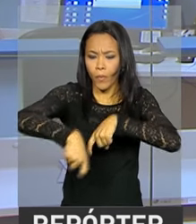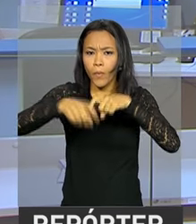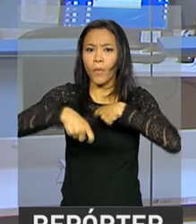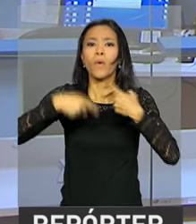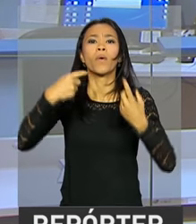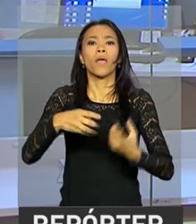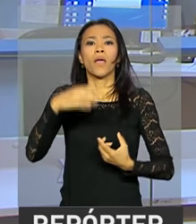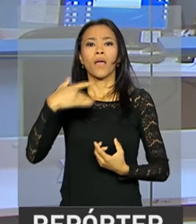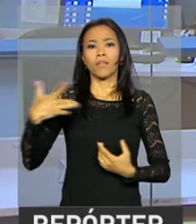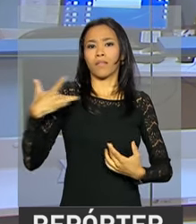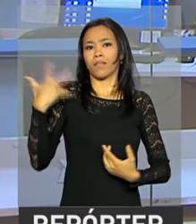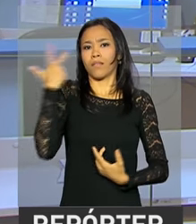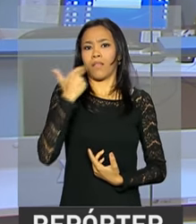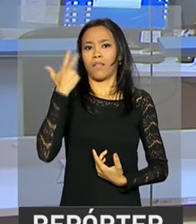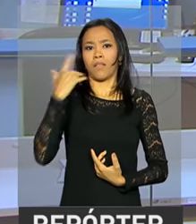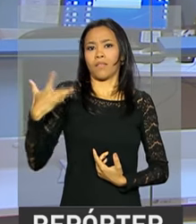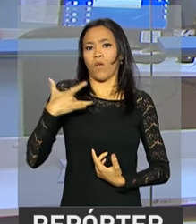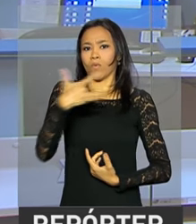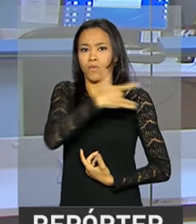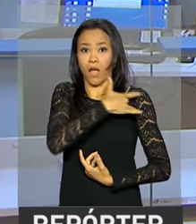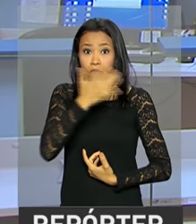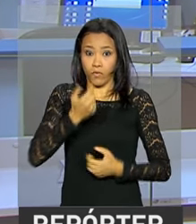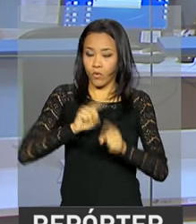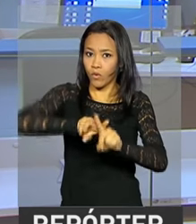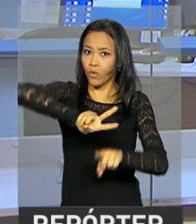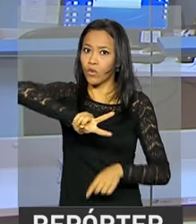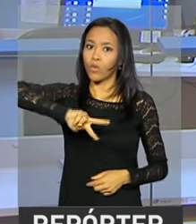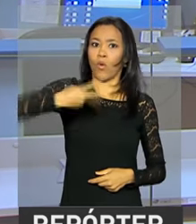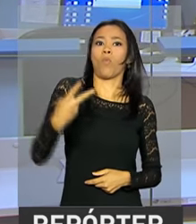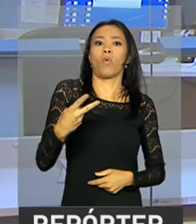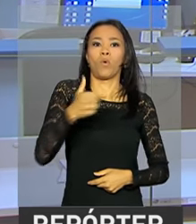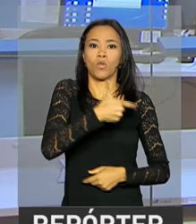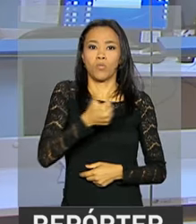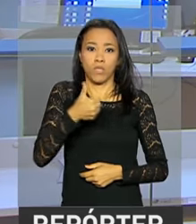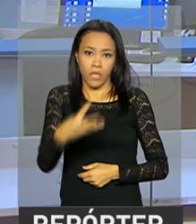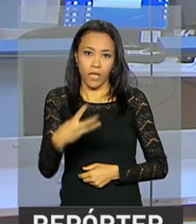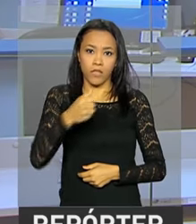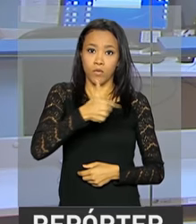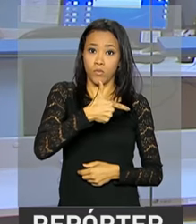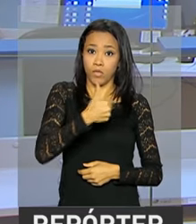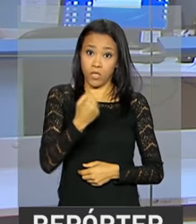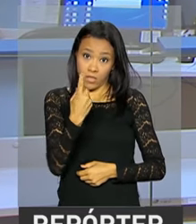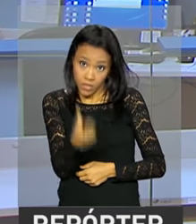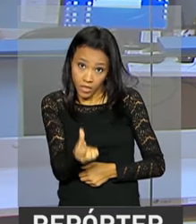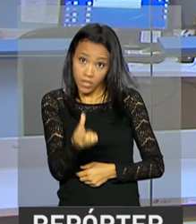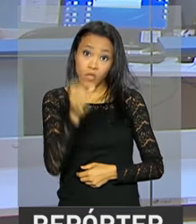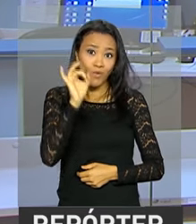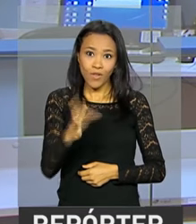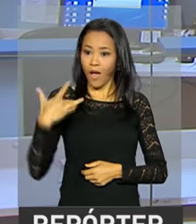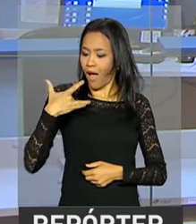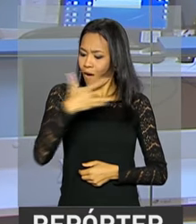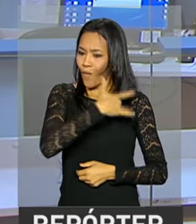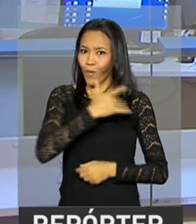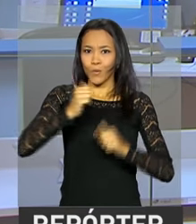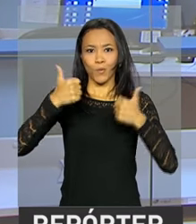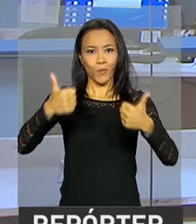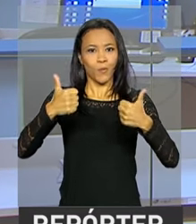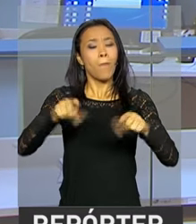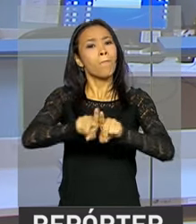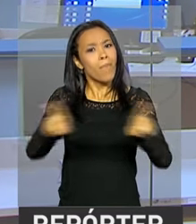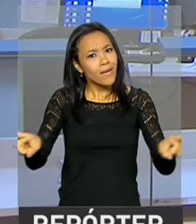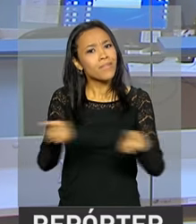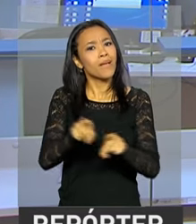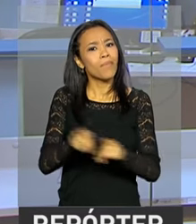no Brasil, mas que dobrou entre 2013 e 2016. benefícios não só para a saúde, mas também